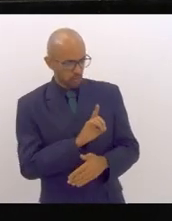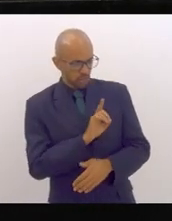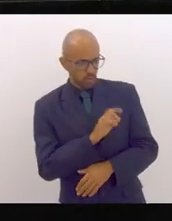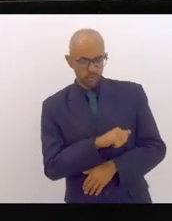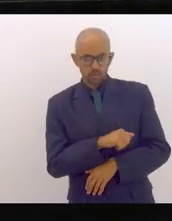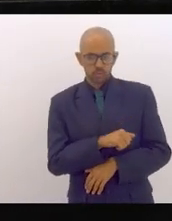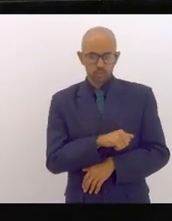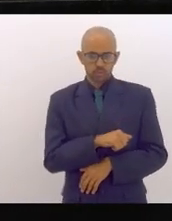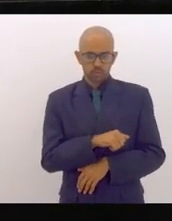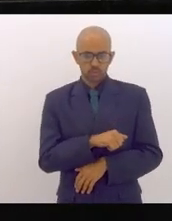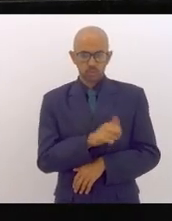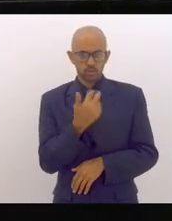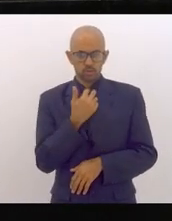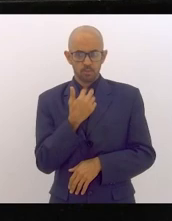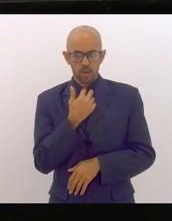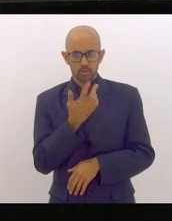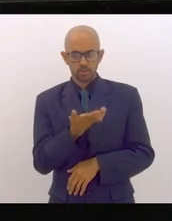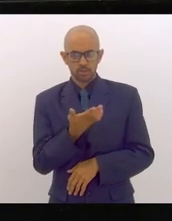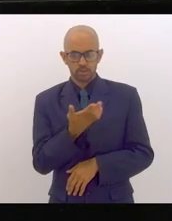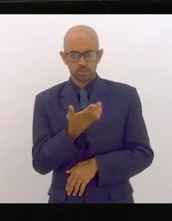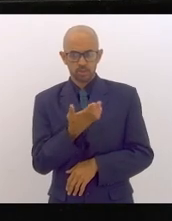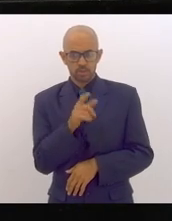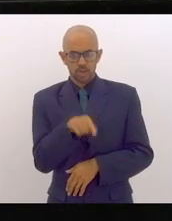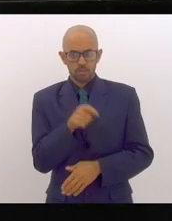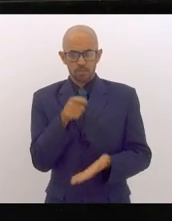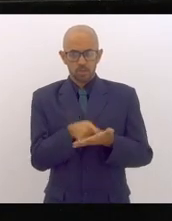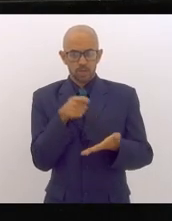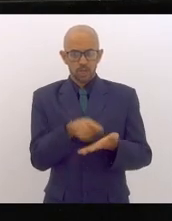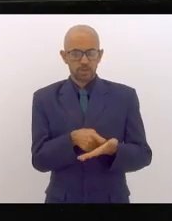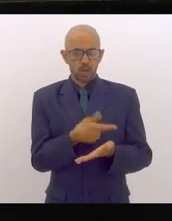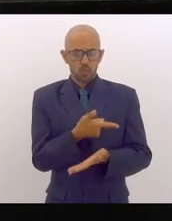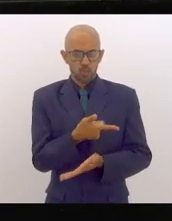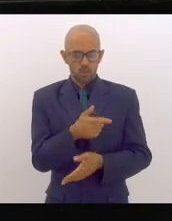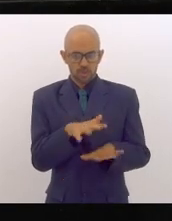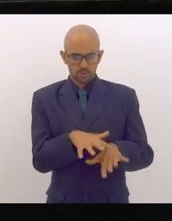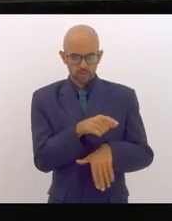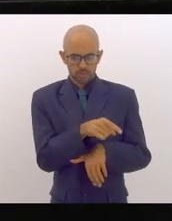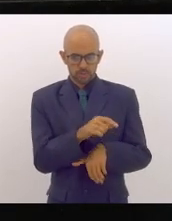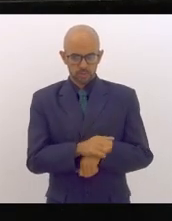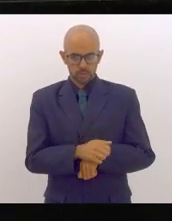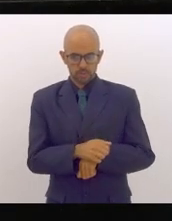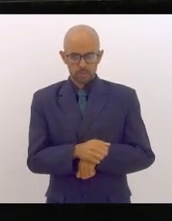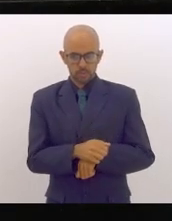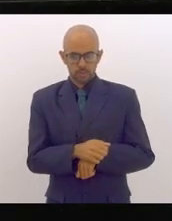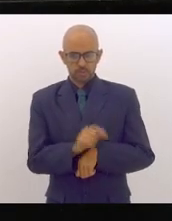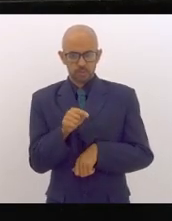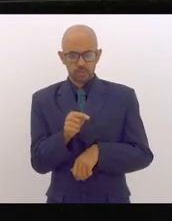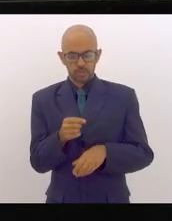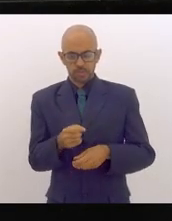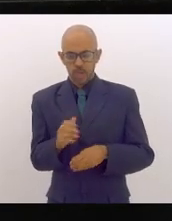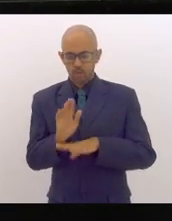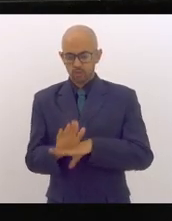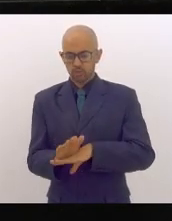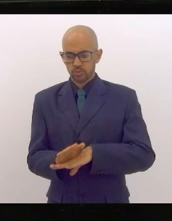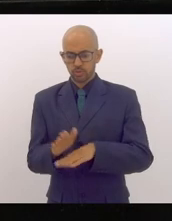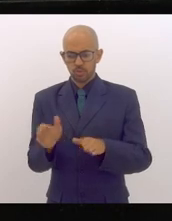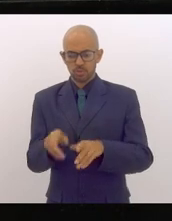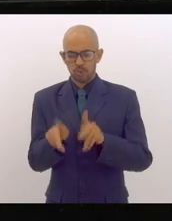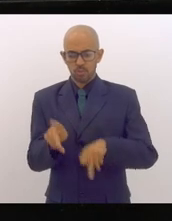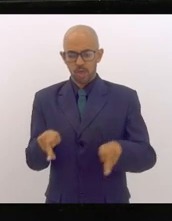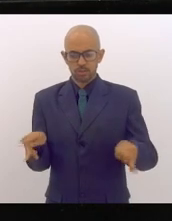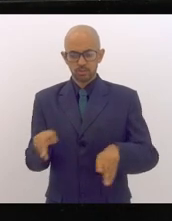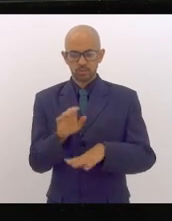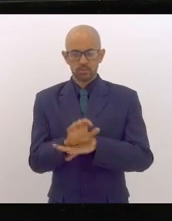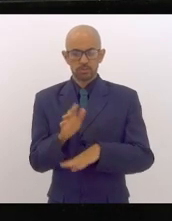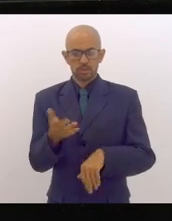rejeitar. É um prato pronto. É o prato dos banqueiros, que serve ao governo do estado, que não serve para a população.